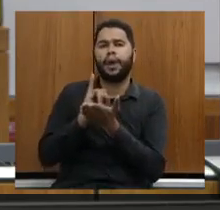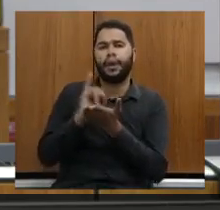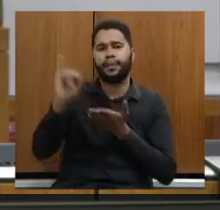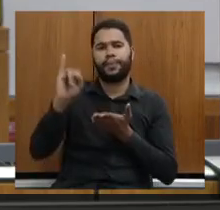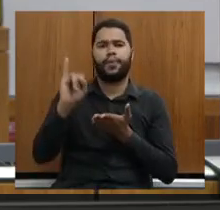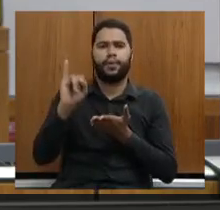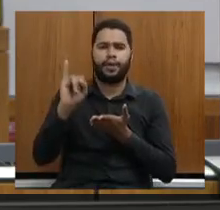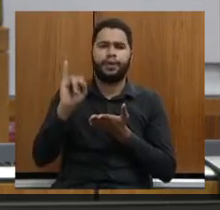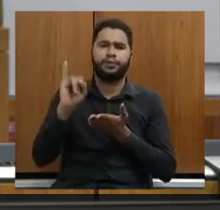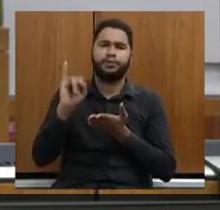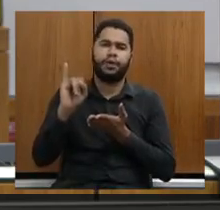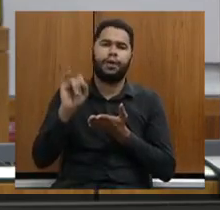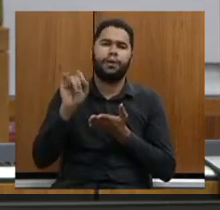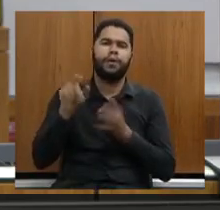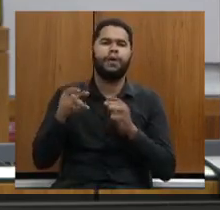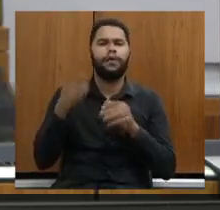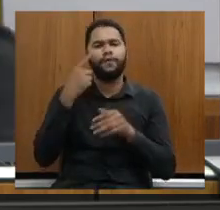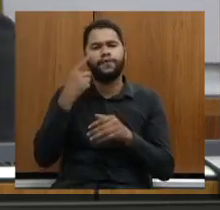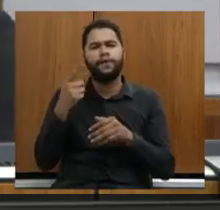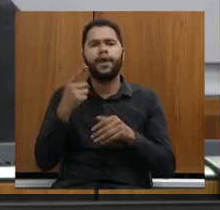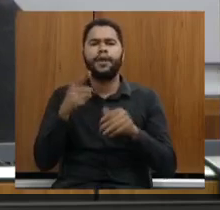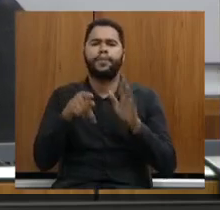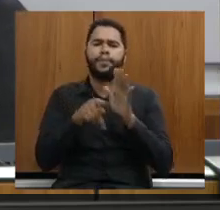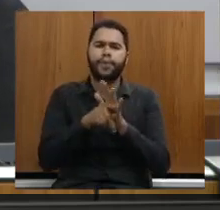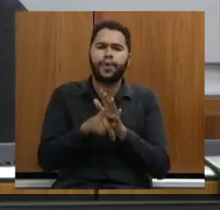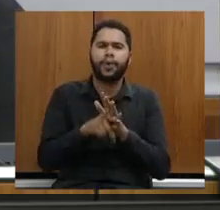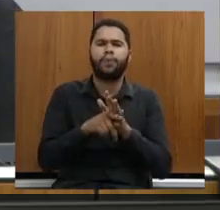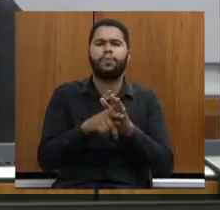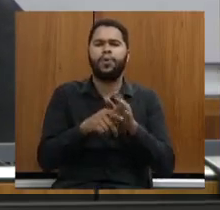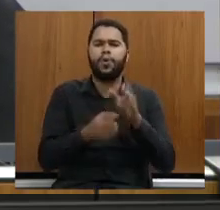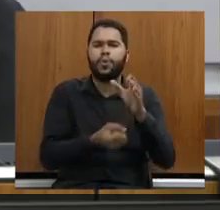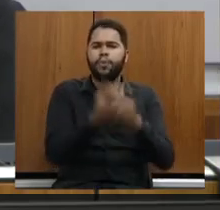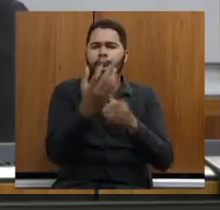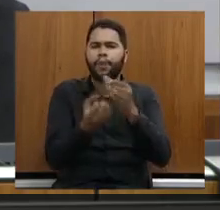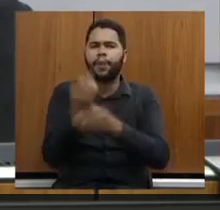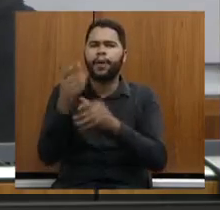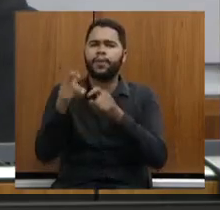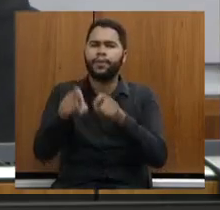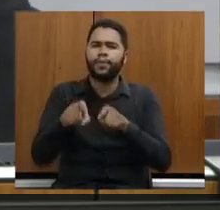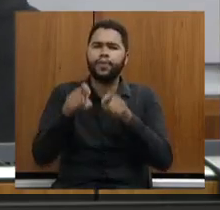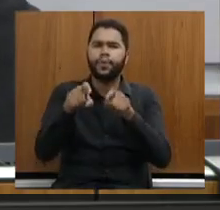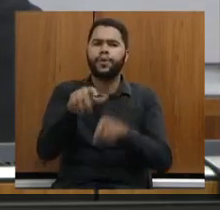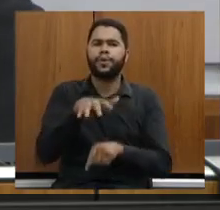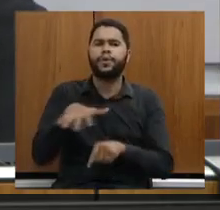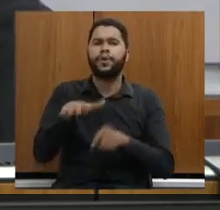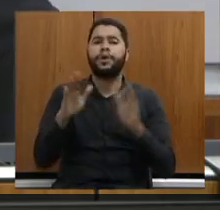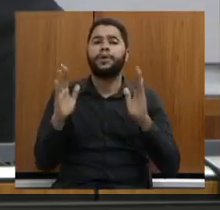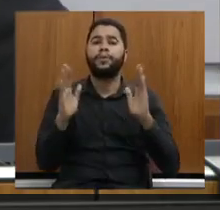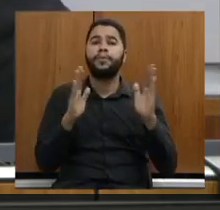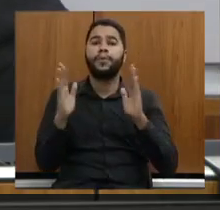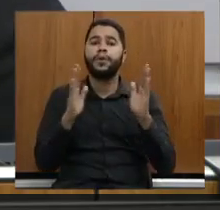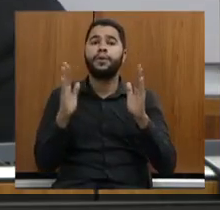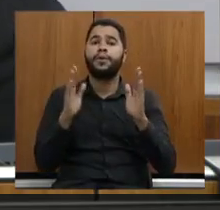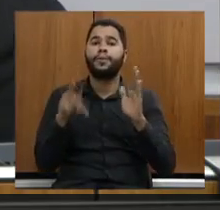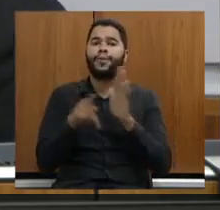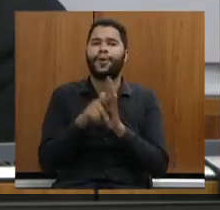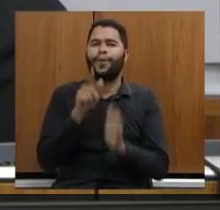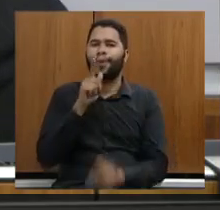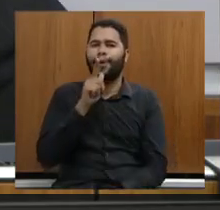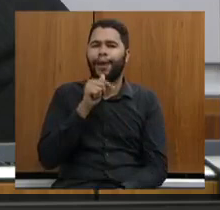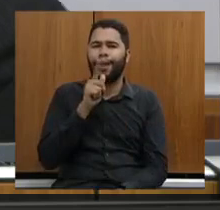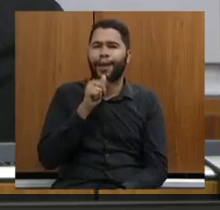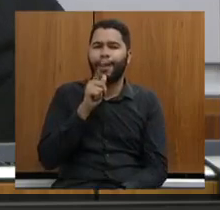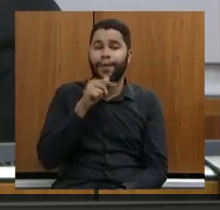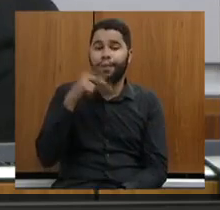gente sabe disso né a gente vê os produtores rurais nesse período né Principalmente no período das águas tá